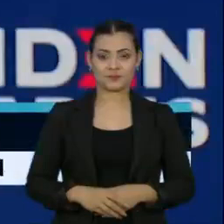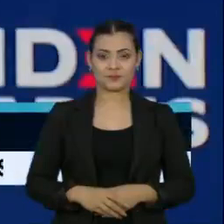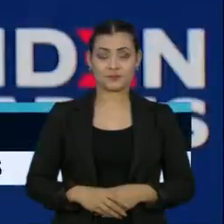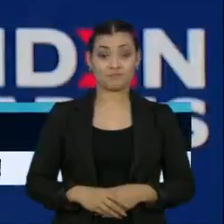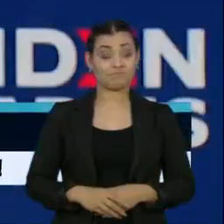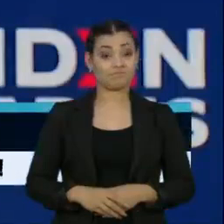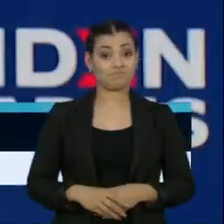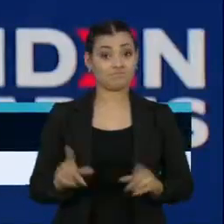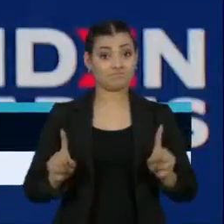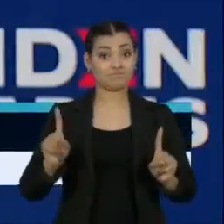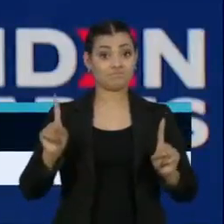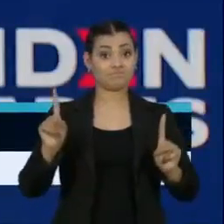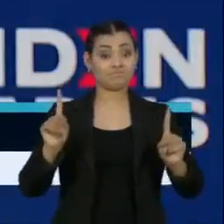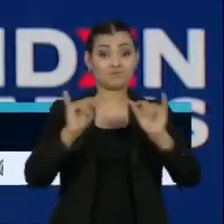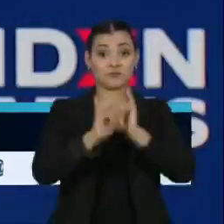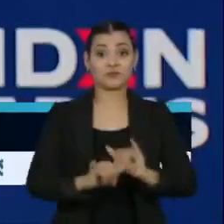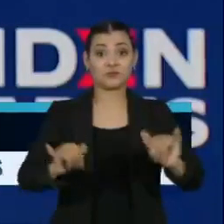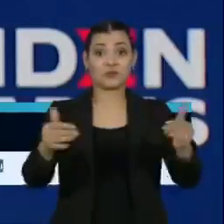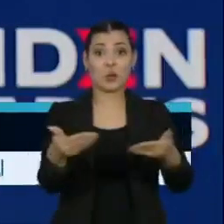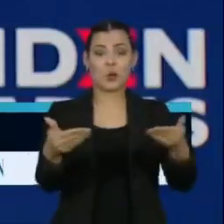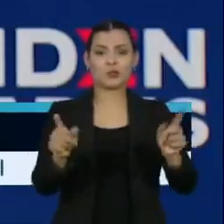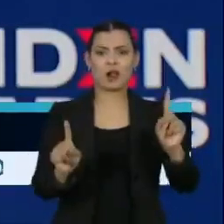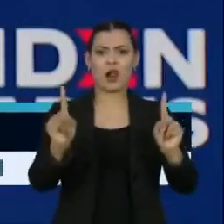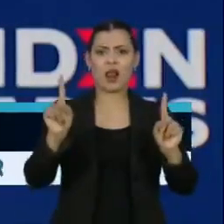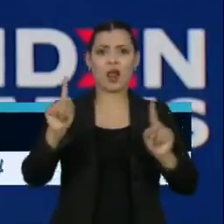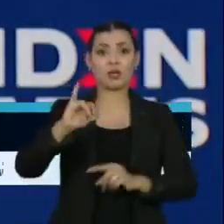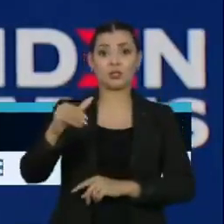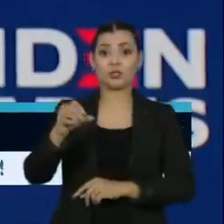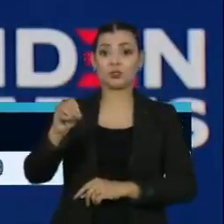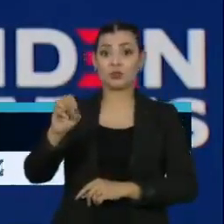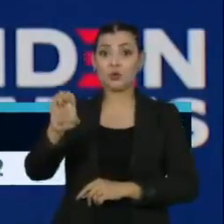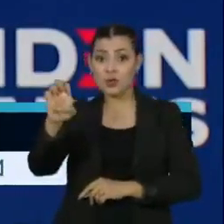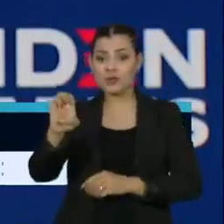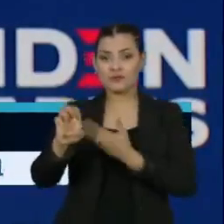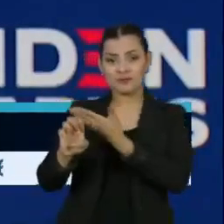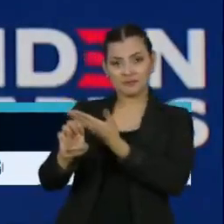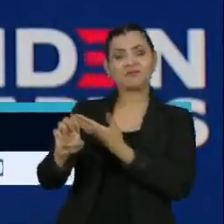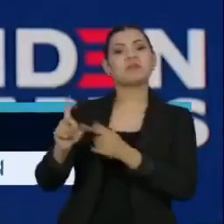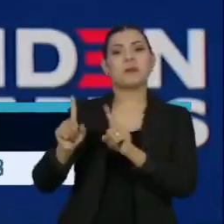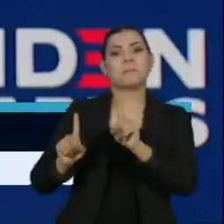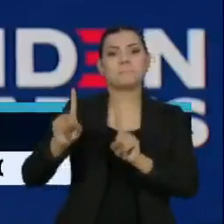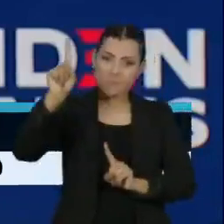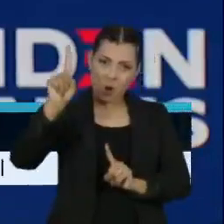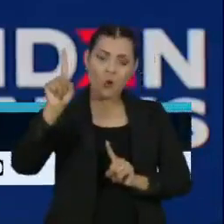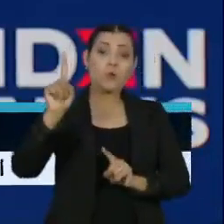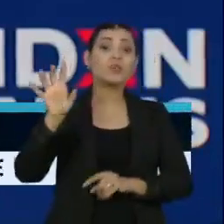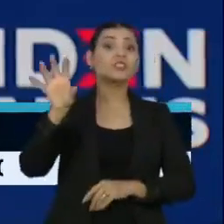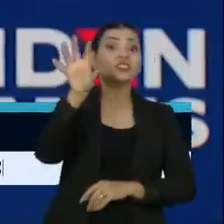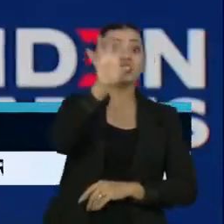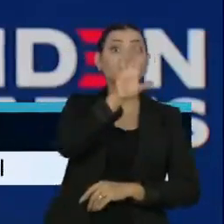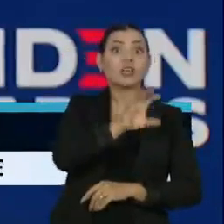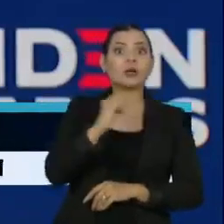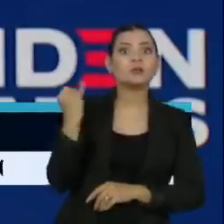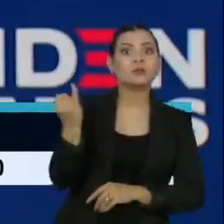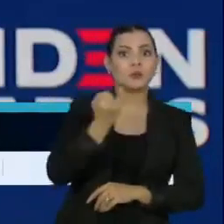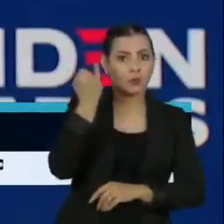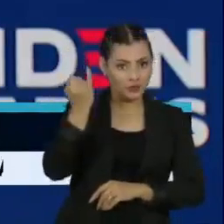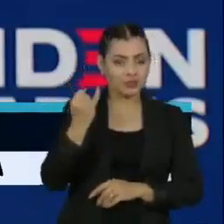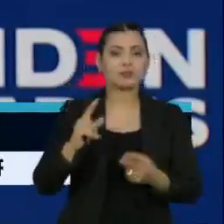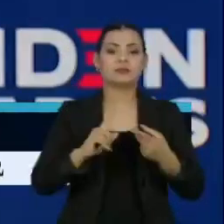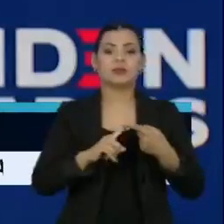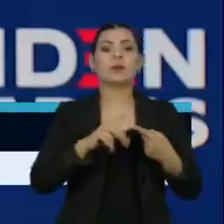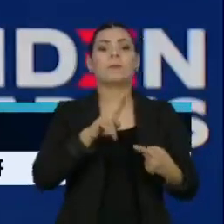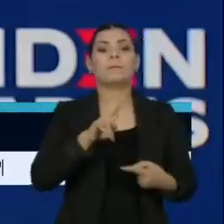Os novos números divulgados hoje apontam que Joe Biden está na frente também em estados considerados essenciais,